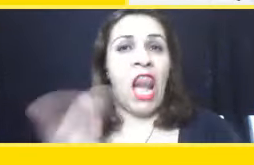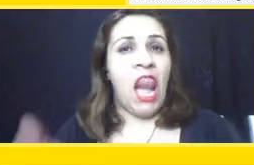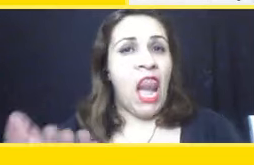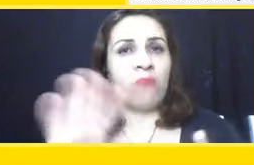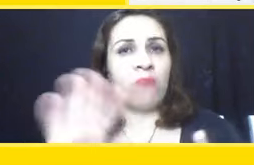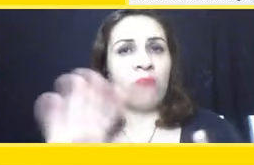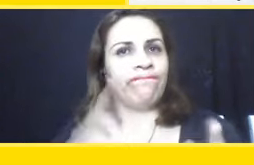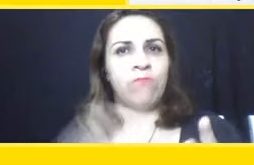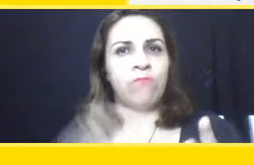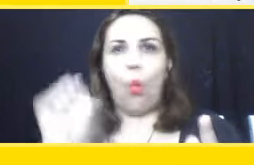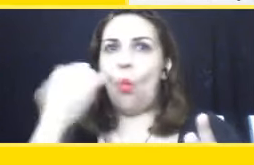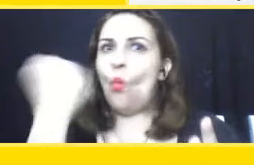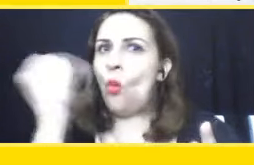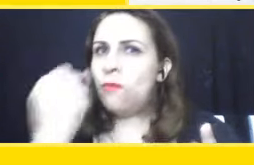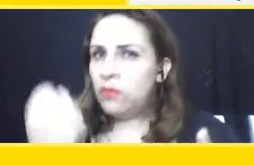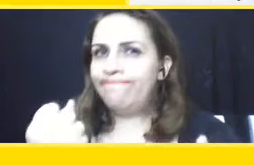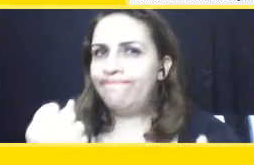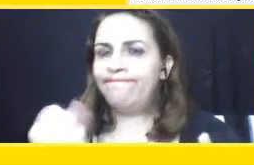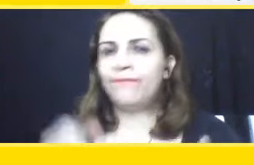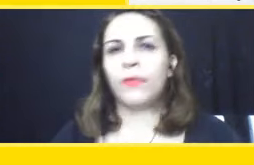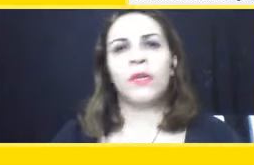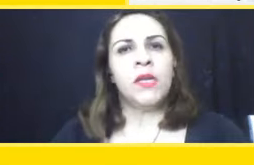ou grave, certo?